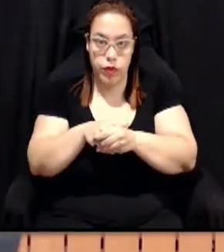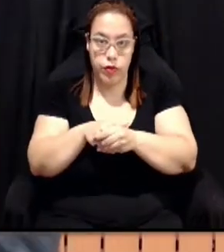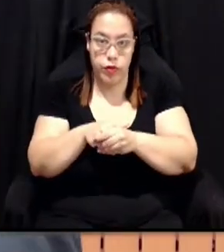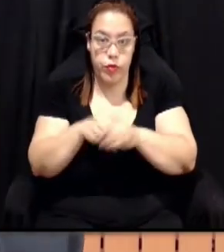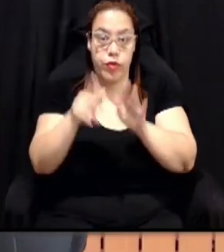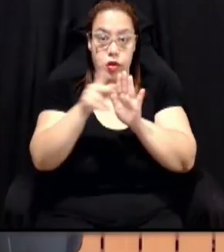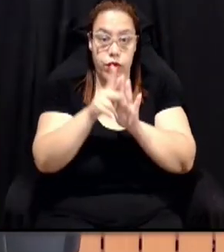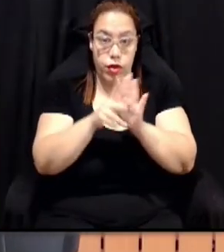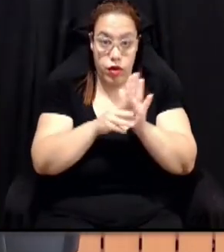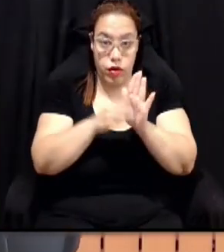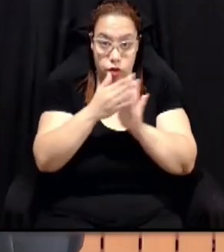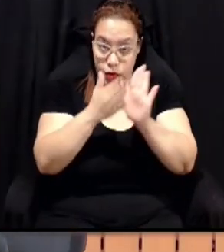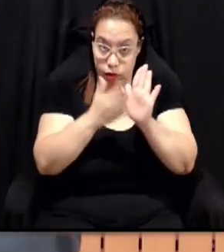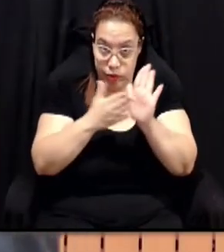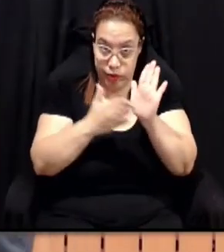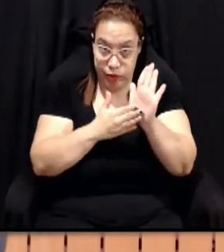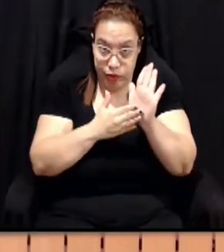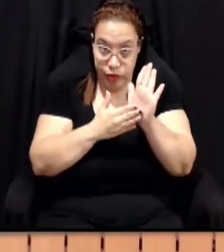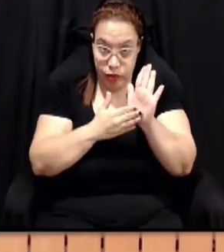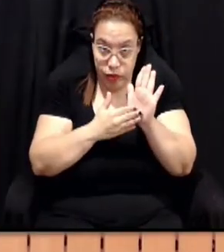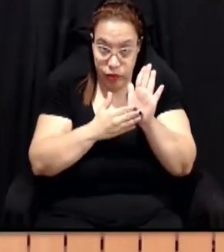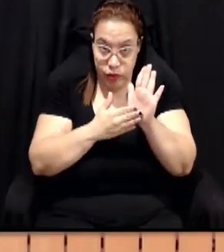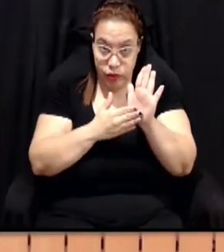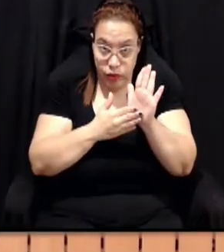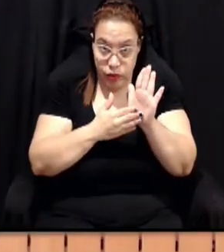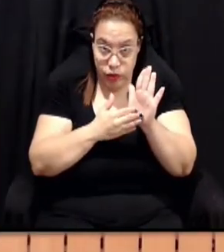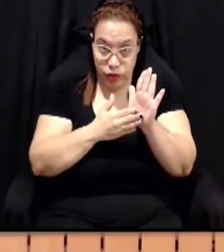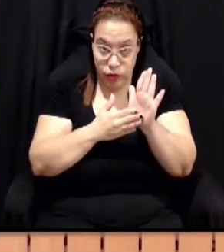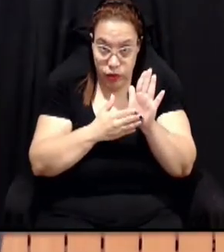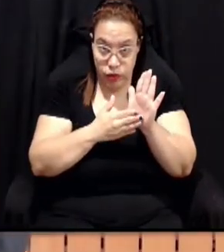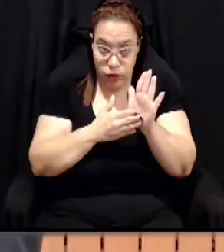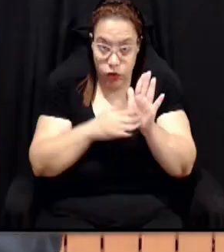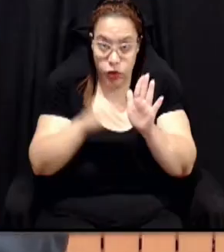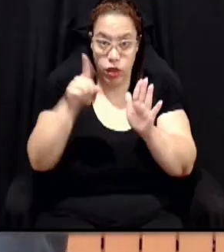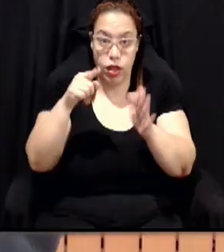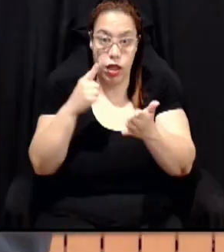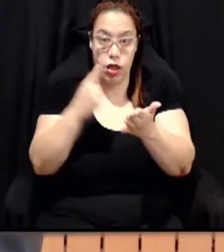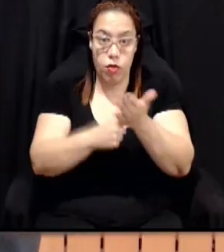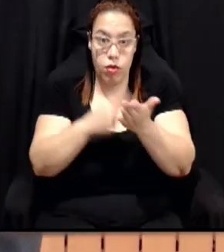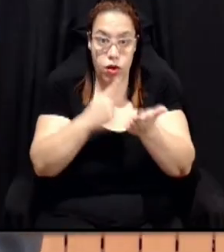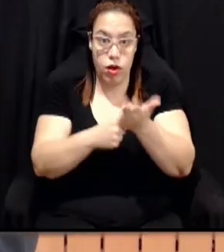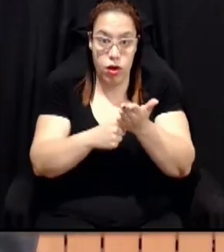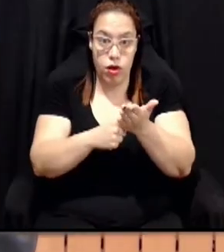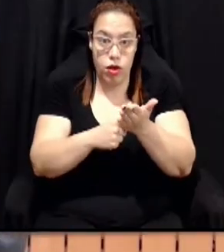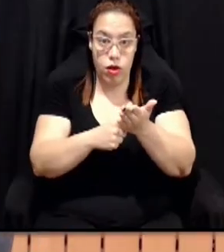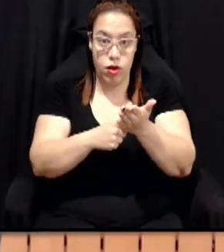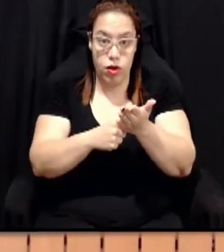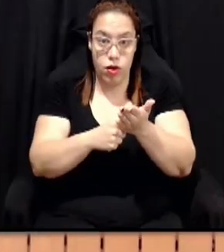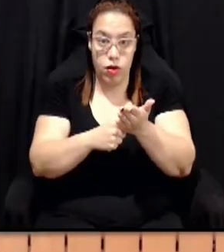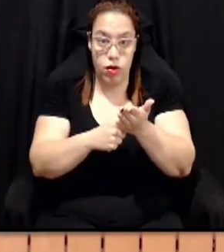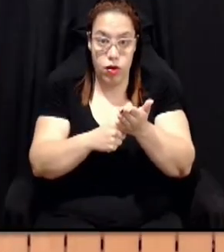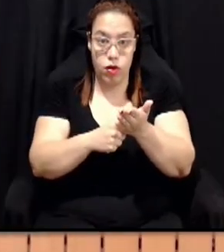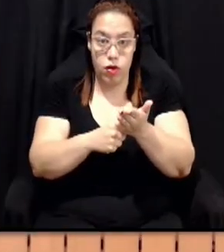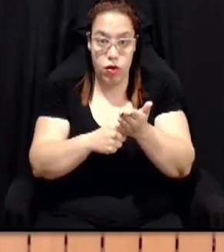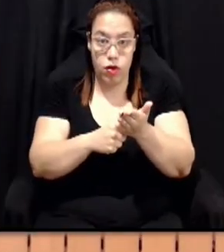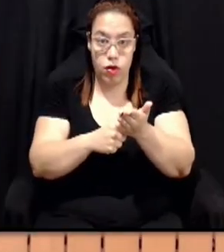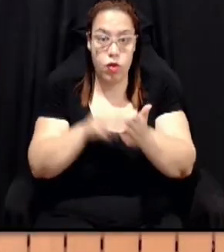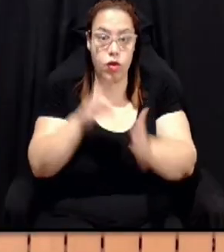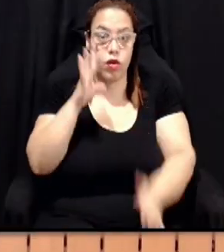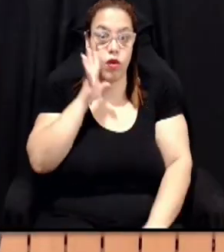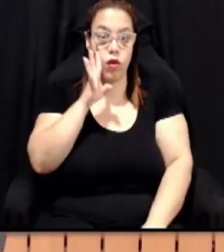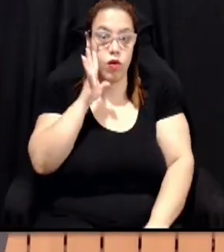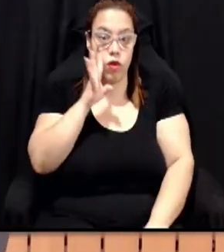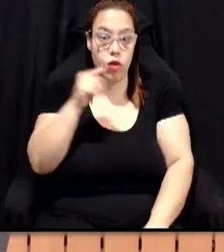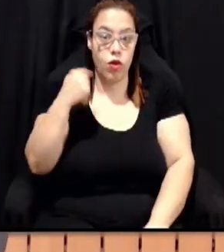processo, né? Um processo que é obrigatório, né? Faz parte do devido processo legal dentro do nosso